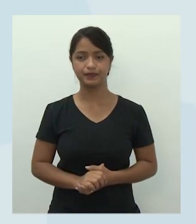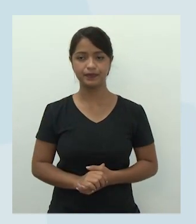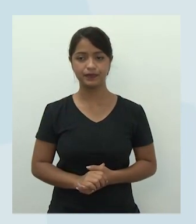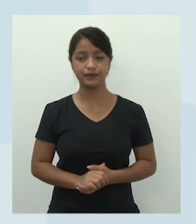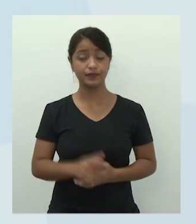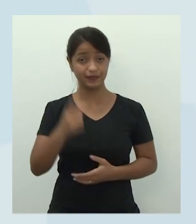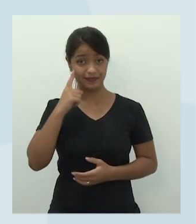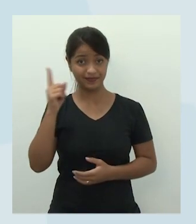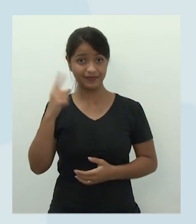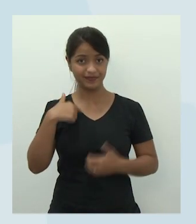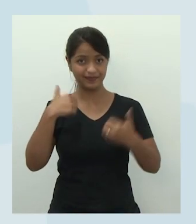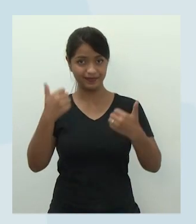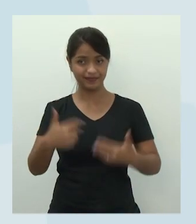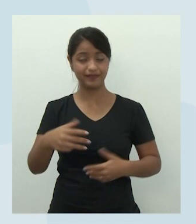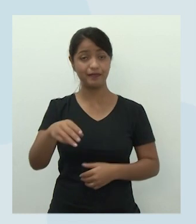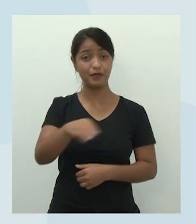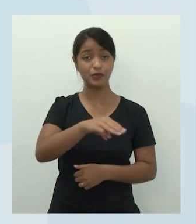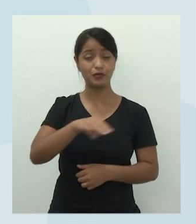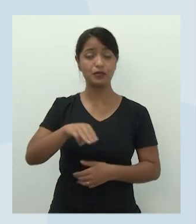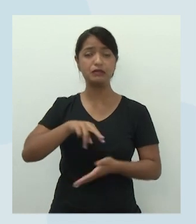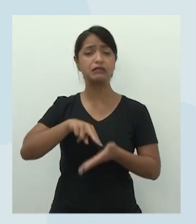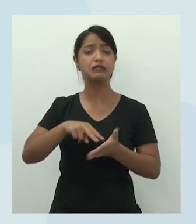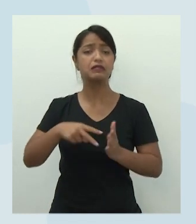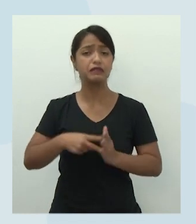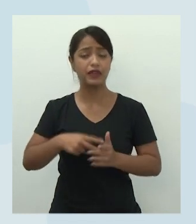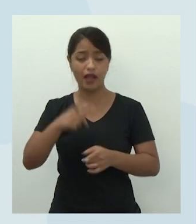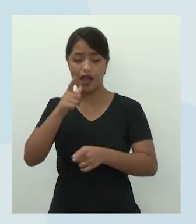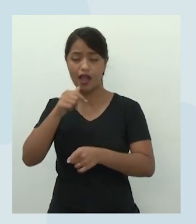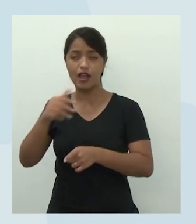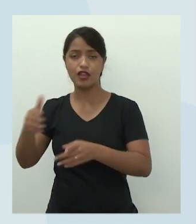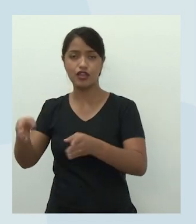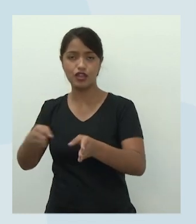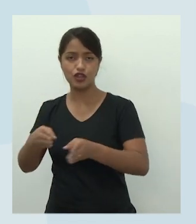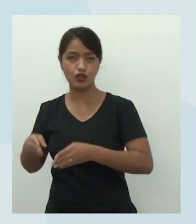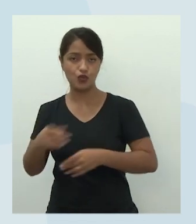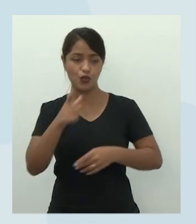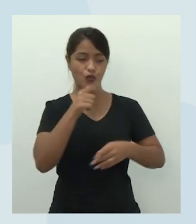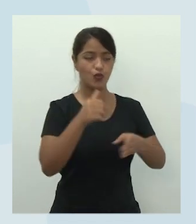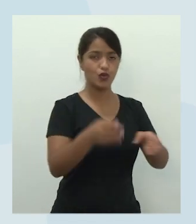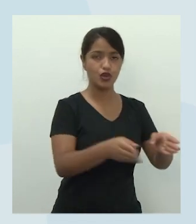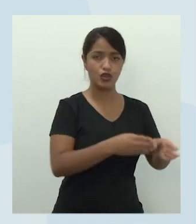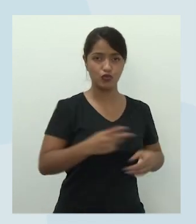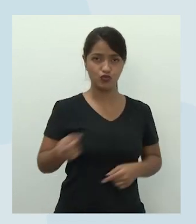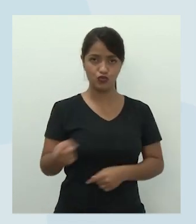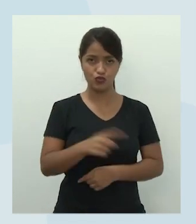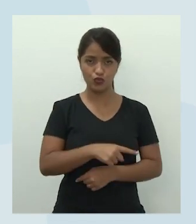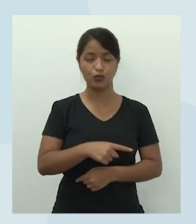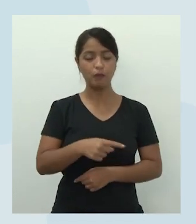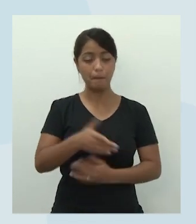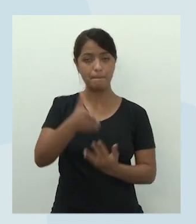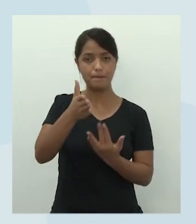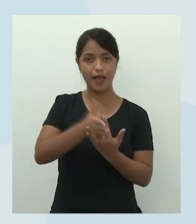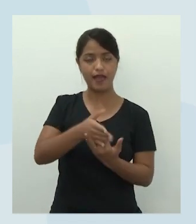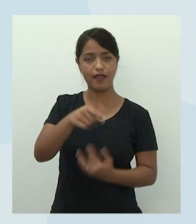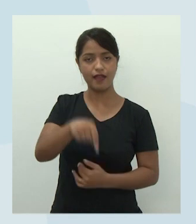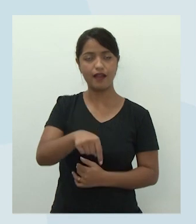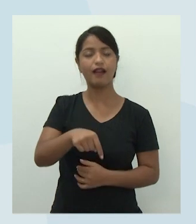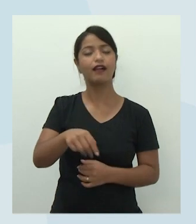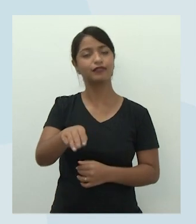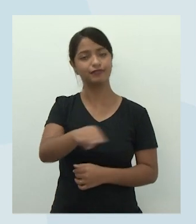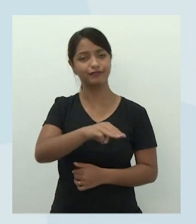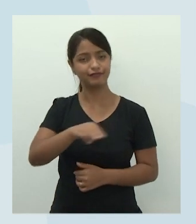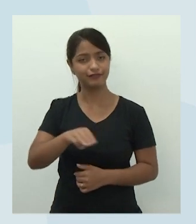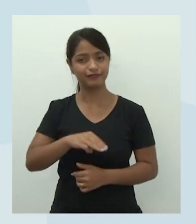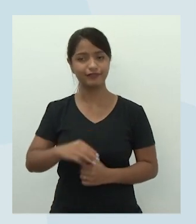vocês agora, né? Mesopotâmia, que significa entre rios, os rios Tigre e Eufrates, tá nessa área em verde aí. Então, é